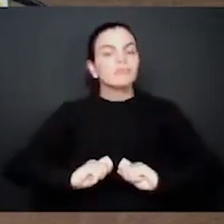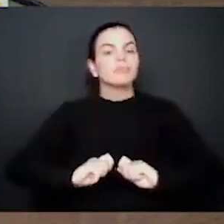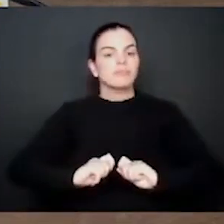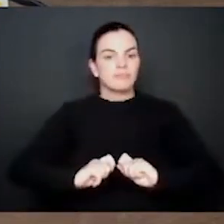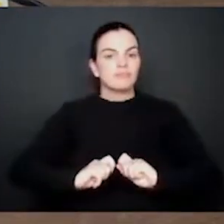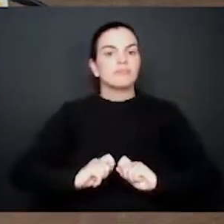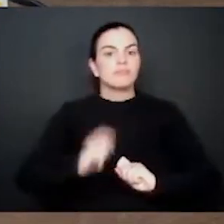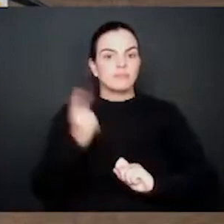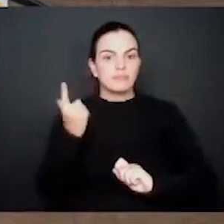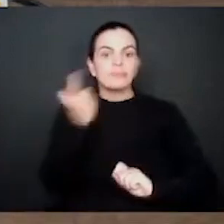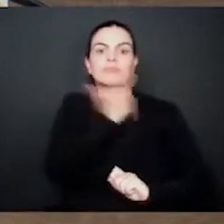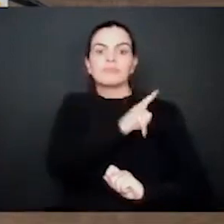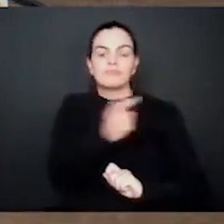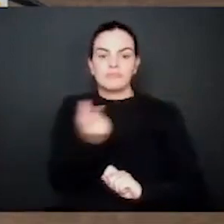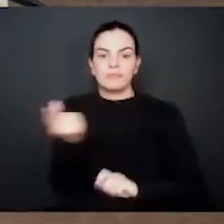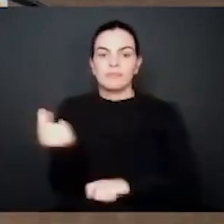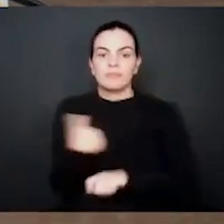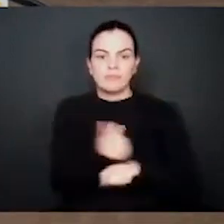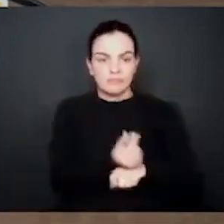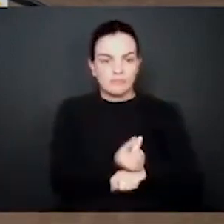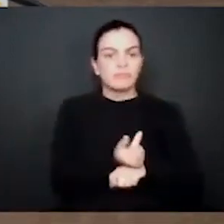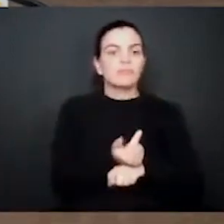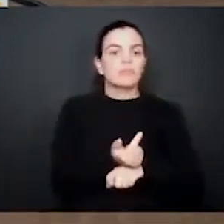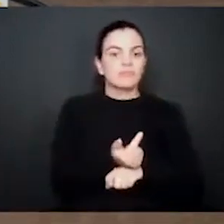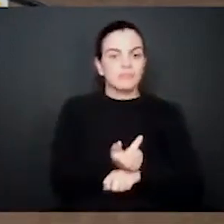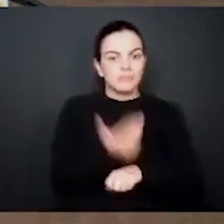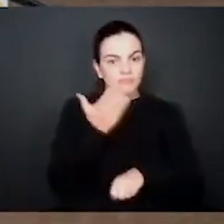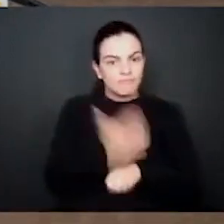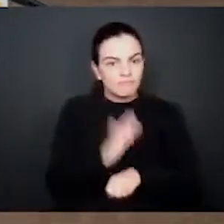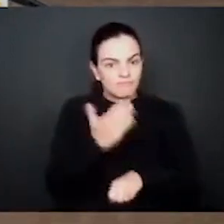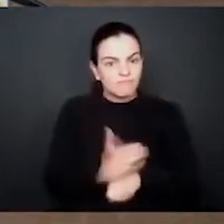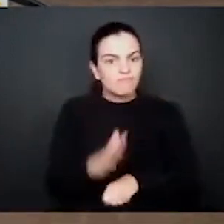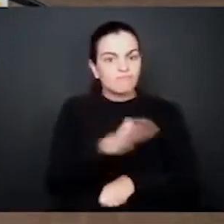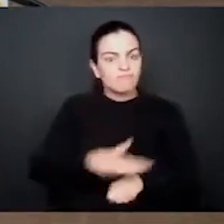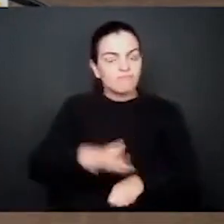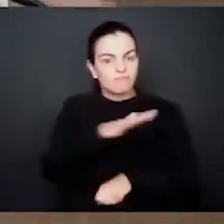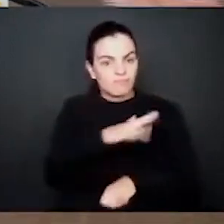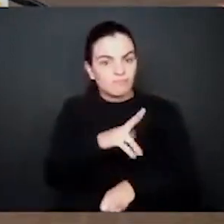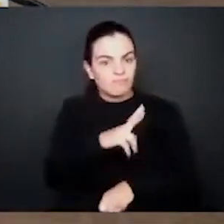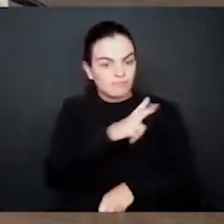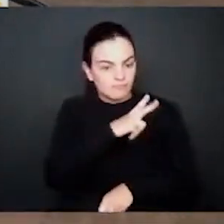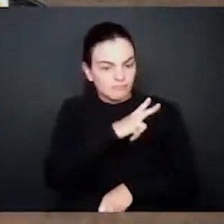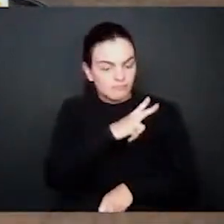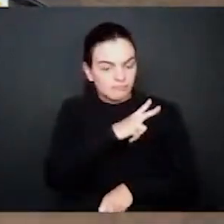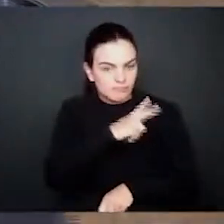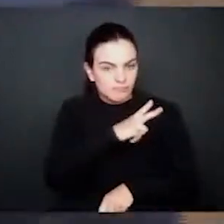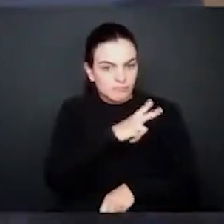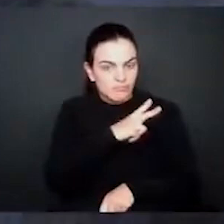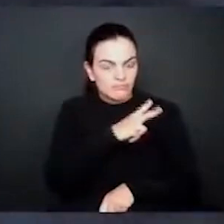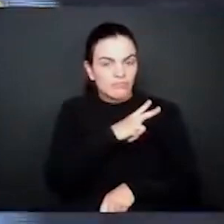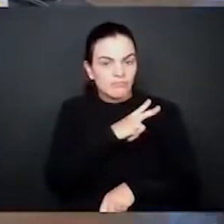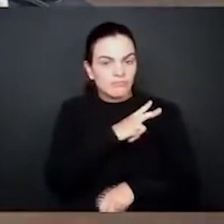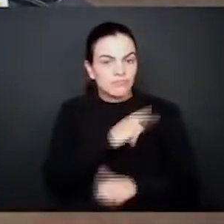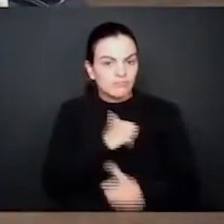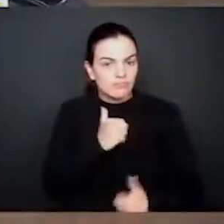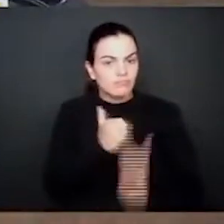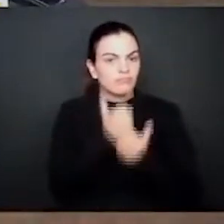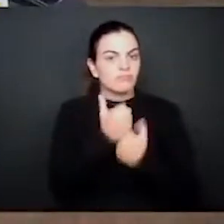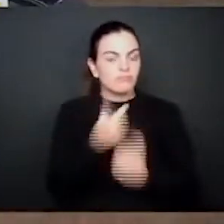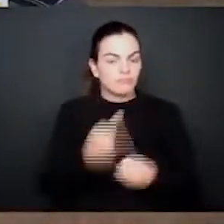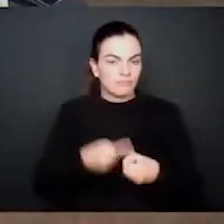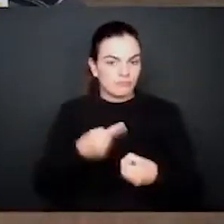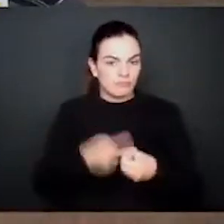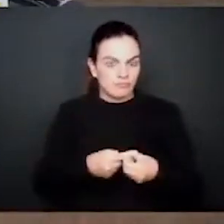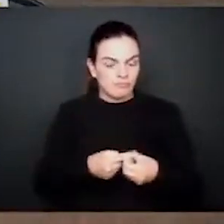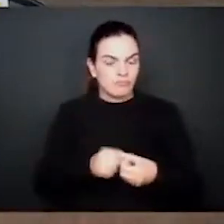capita para esse serviço privado, prestar serviços ao município, enfim, ele